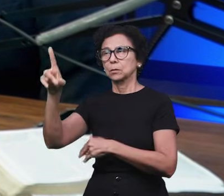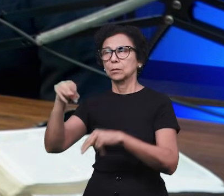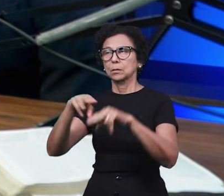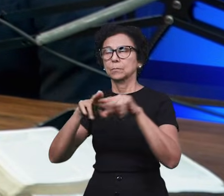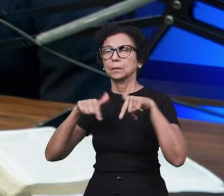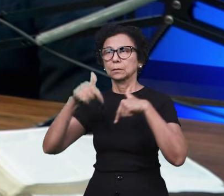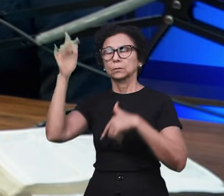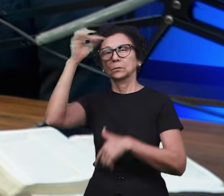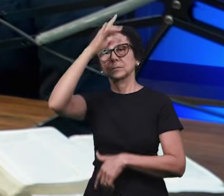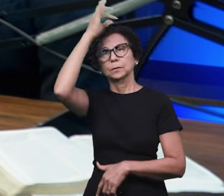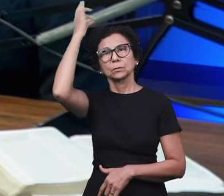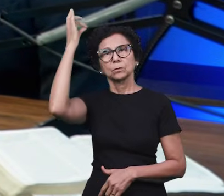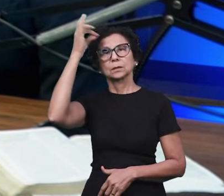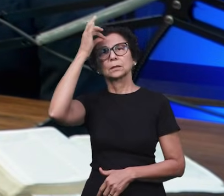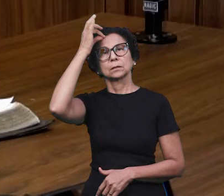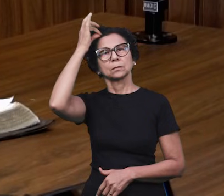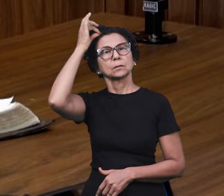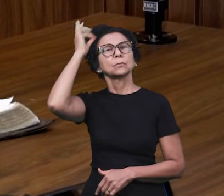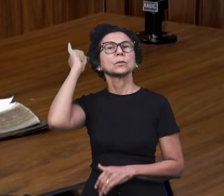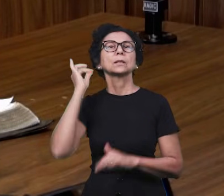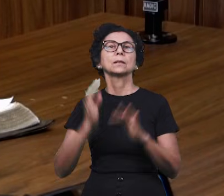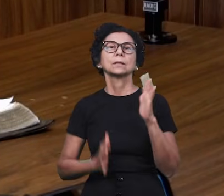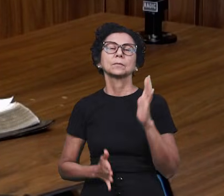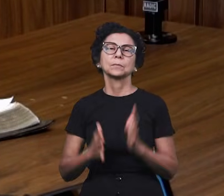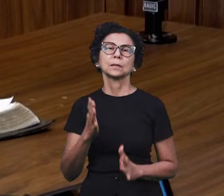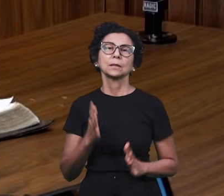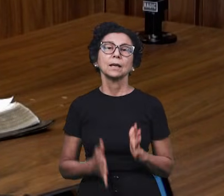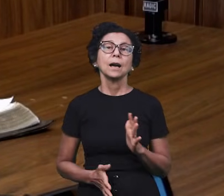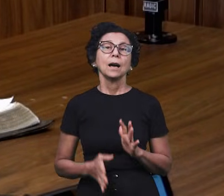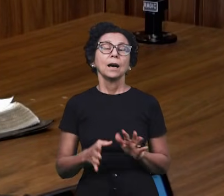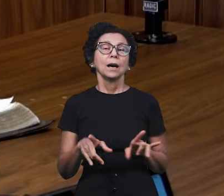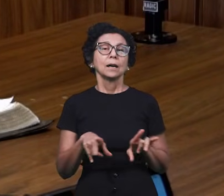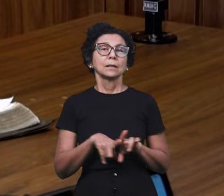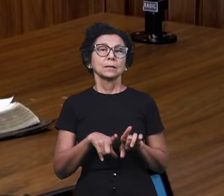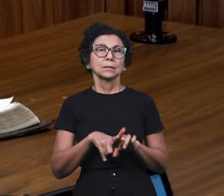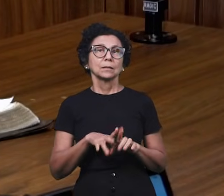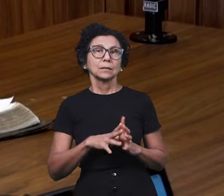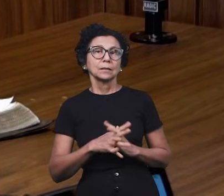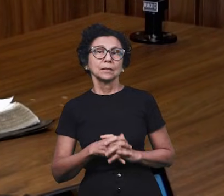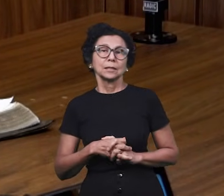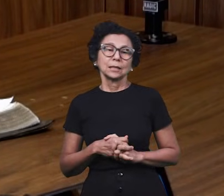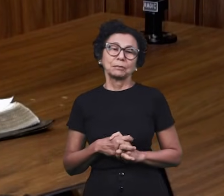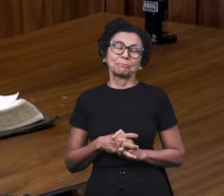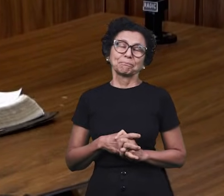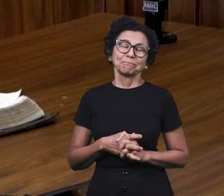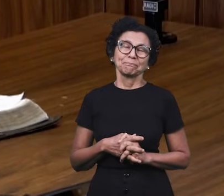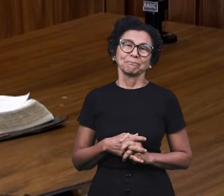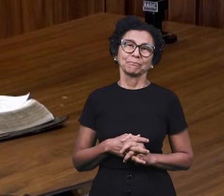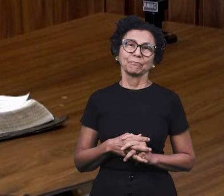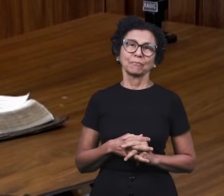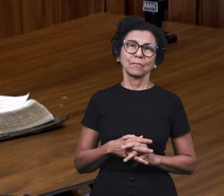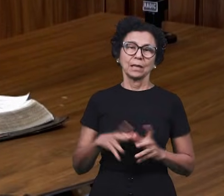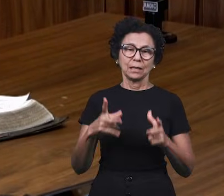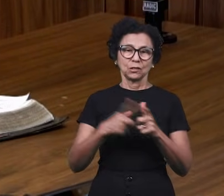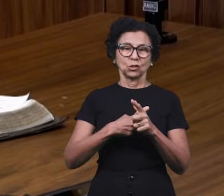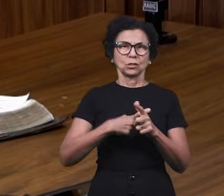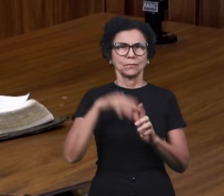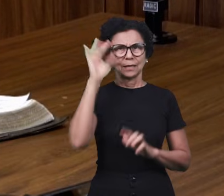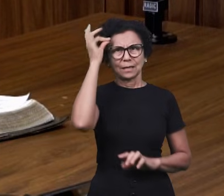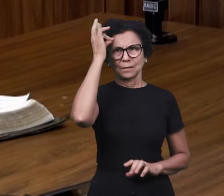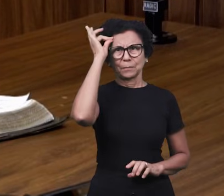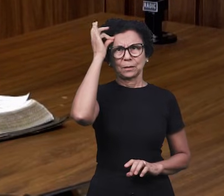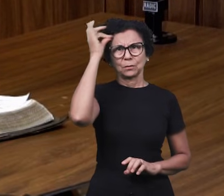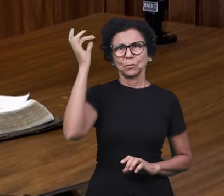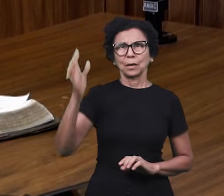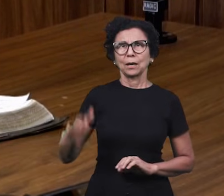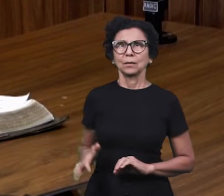derramado. Muito bom. E assim, fazendo até uma correlação aqui para os irmãos entenderem, né? A nossa dívida, o coletor de impostos ali vai